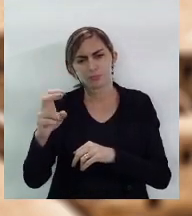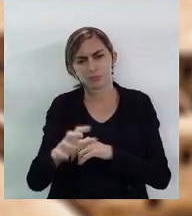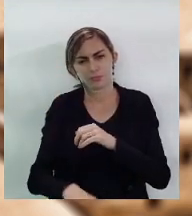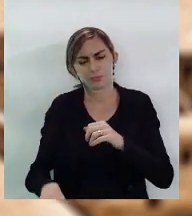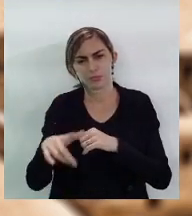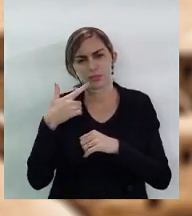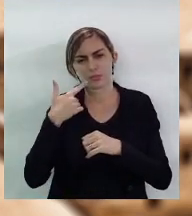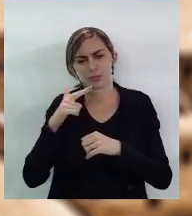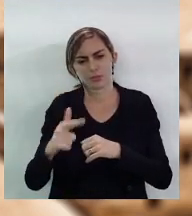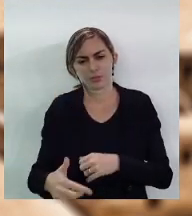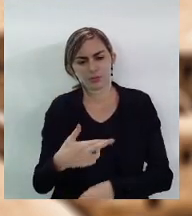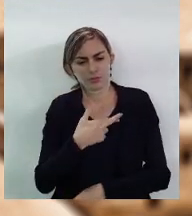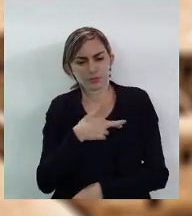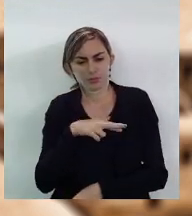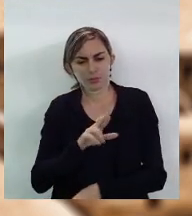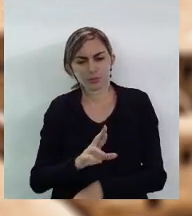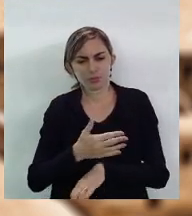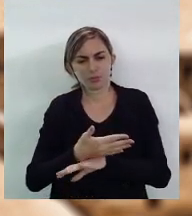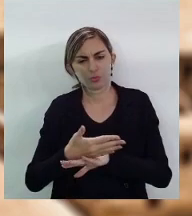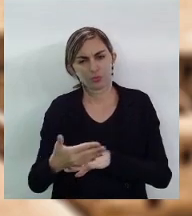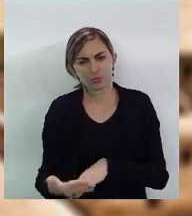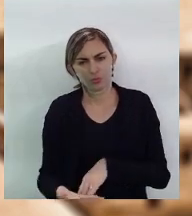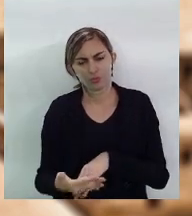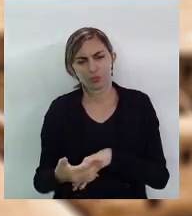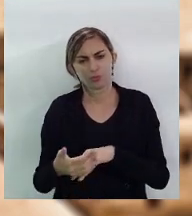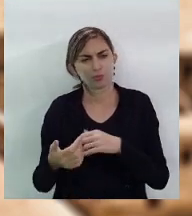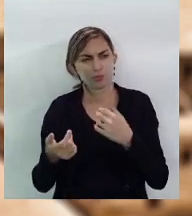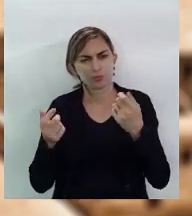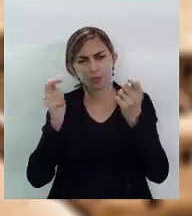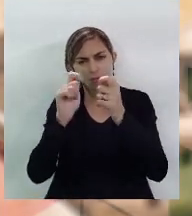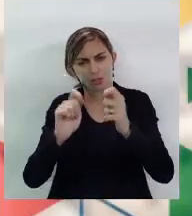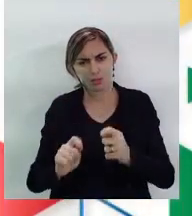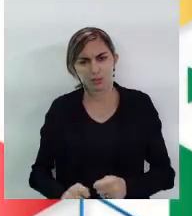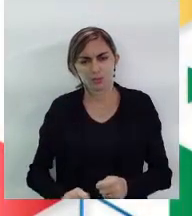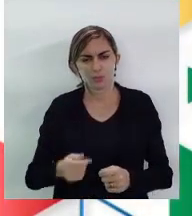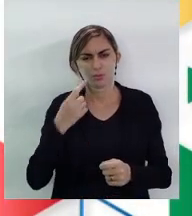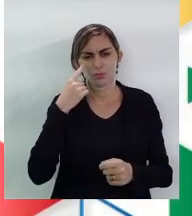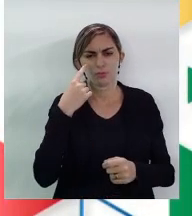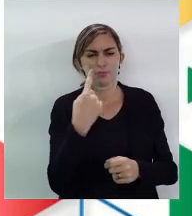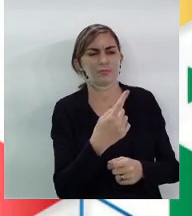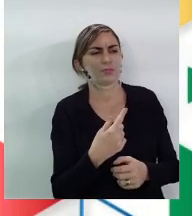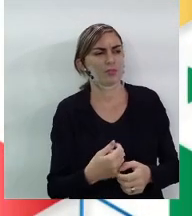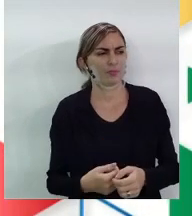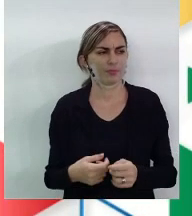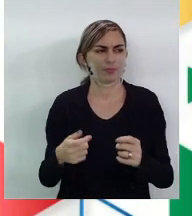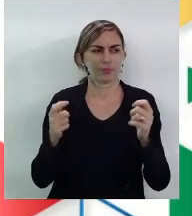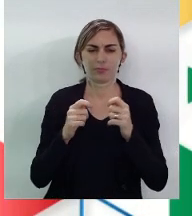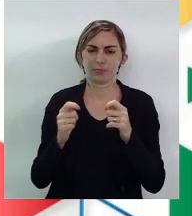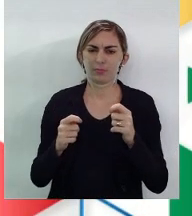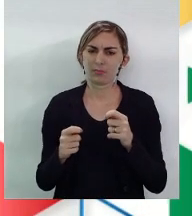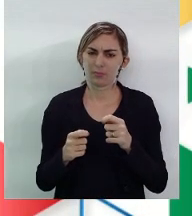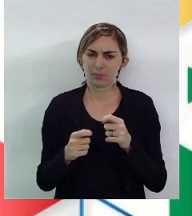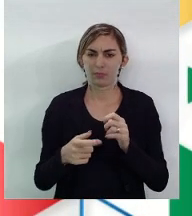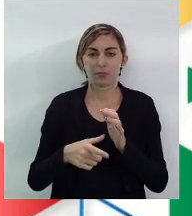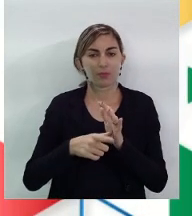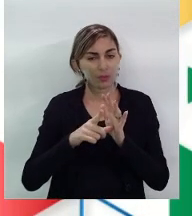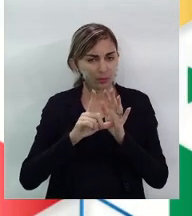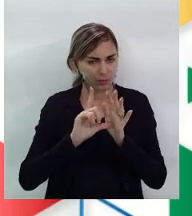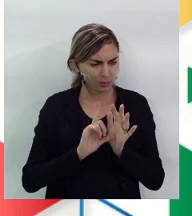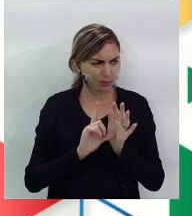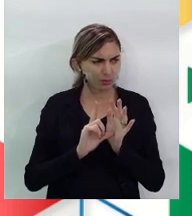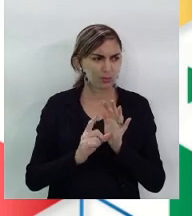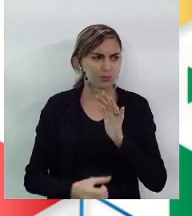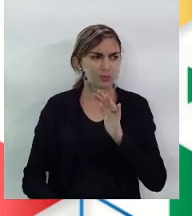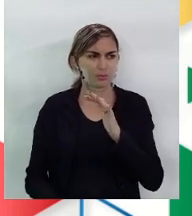da língua, religião, costumes e hábitos. Olhando para a tela, nessa parte é o seguinte: antes de